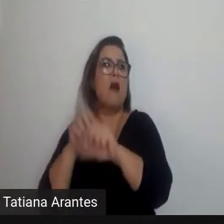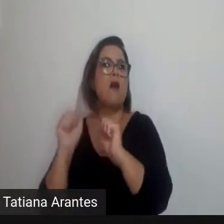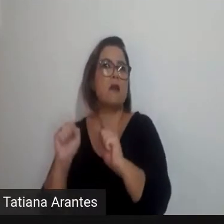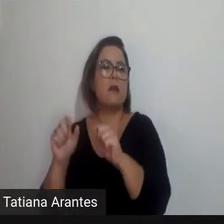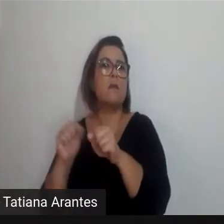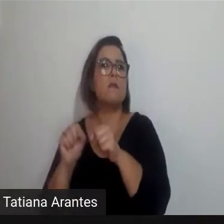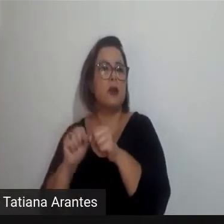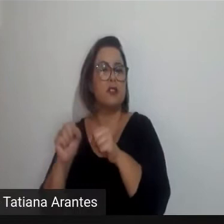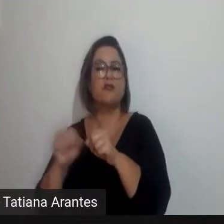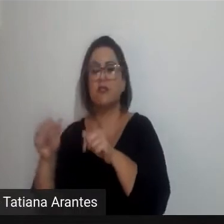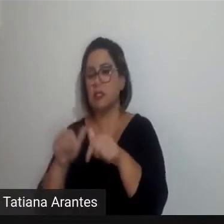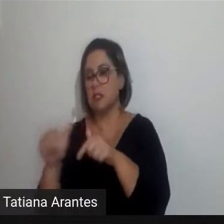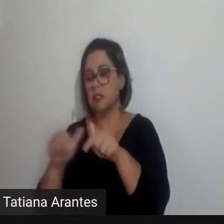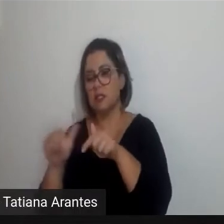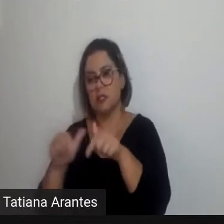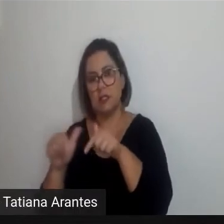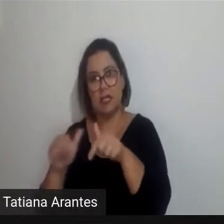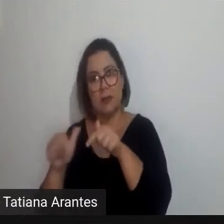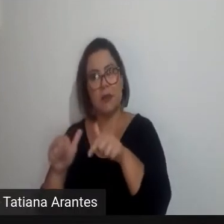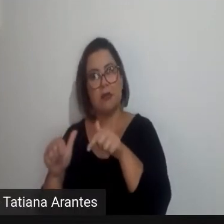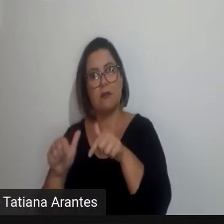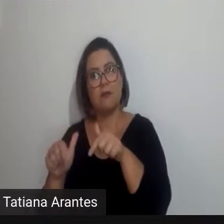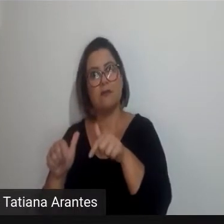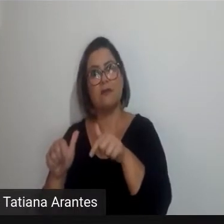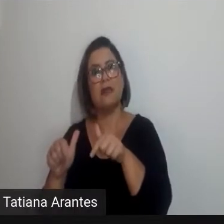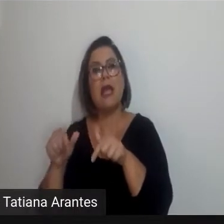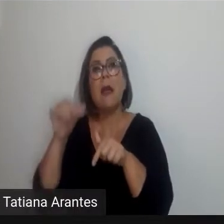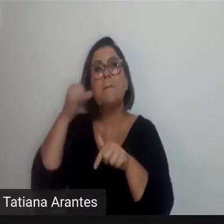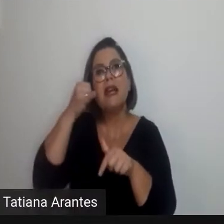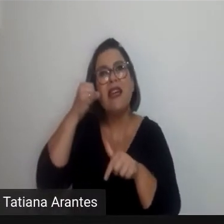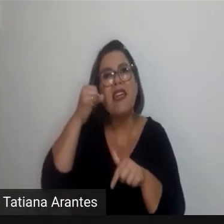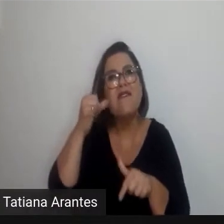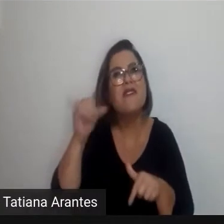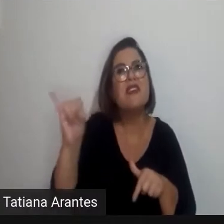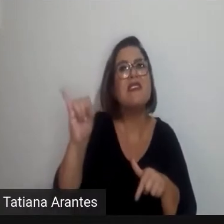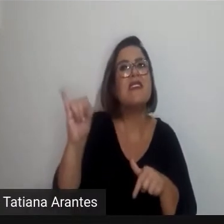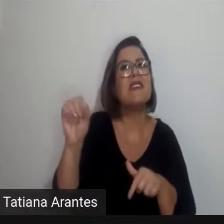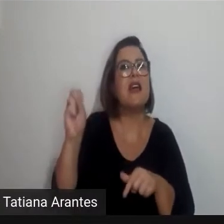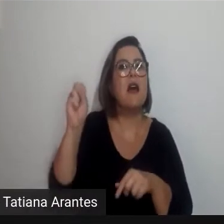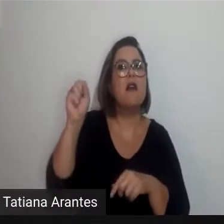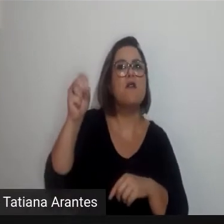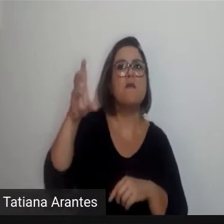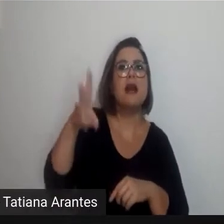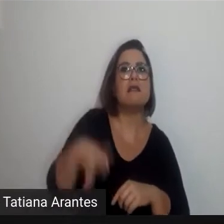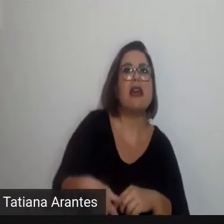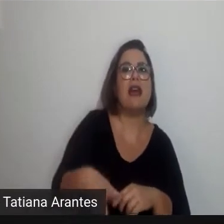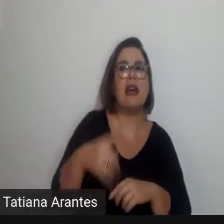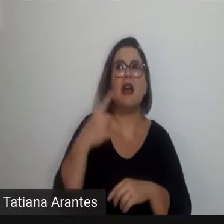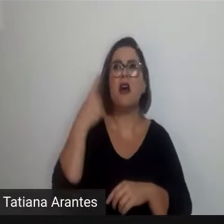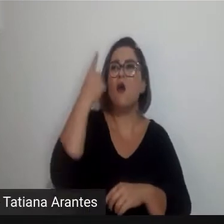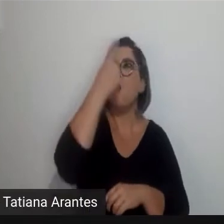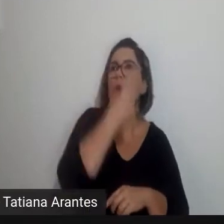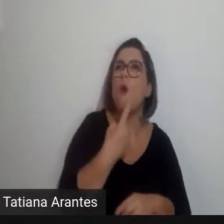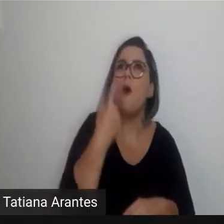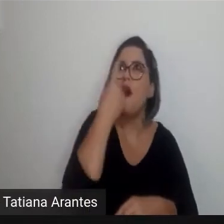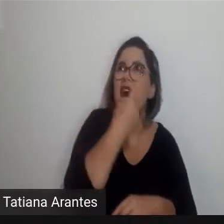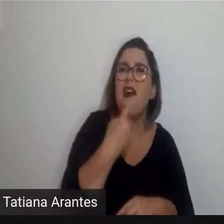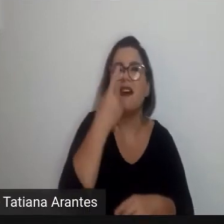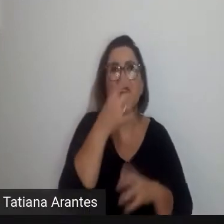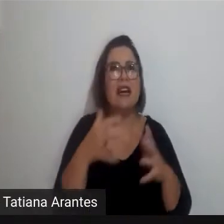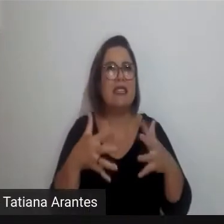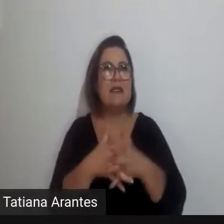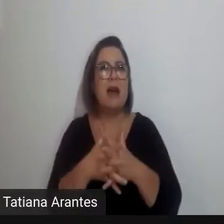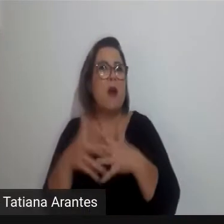cuidado para não invadir madrugada com o trabalho, atrapalhar o sono. Tem que ter essa